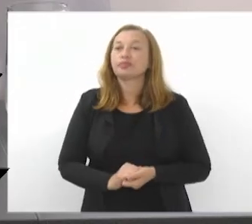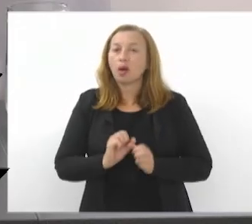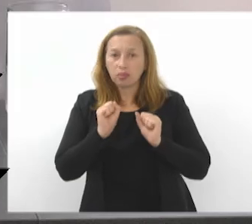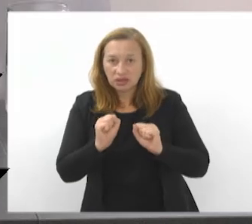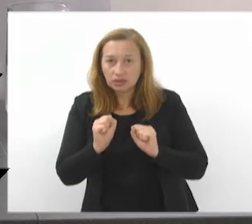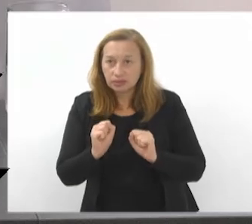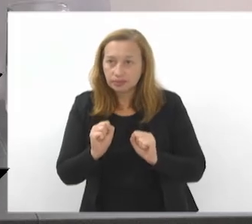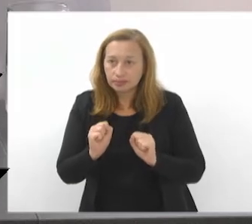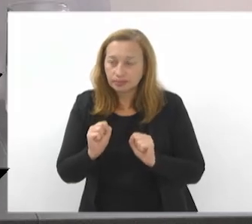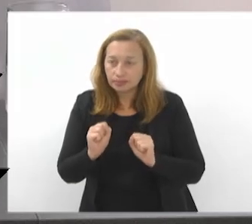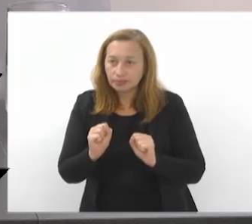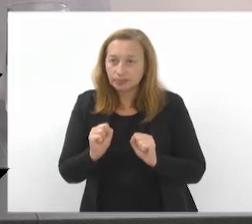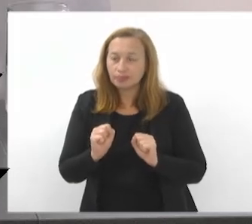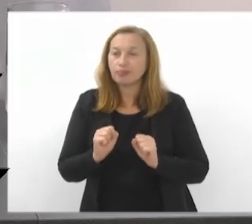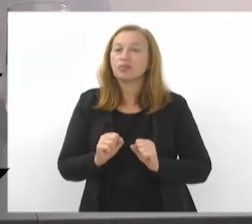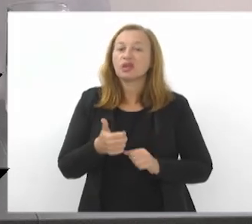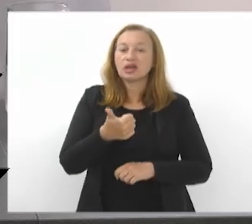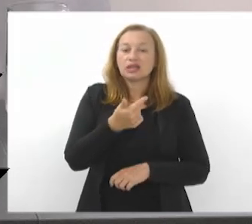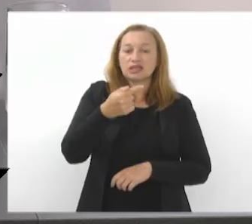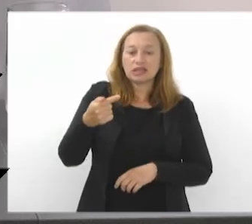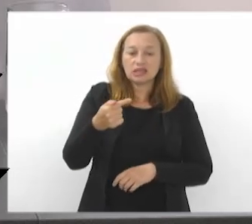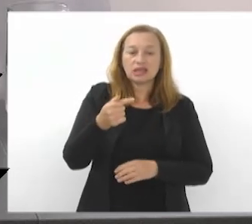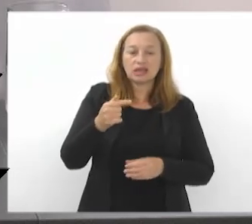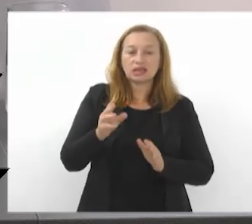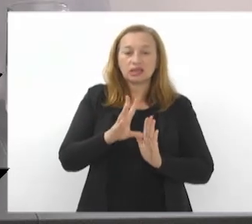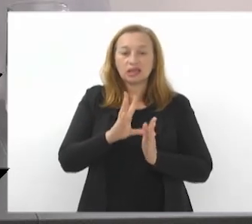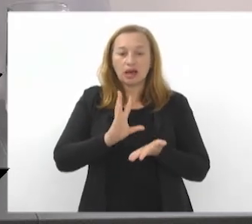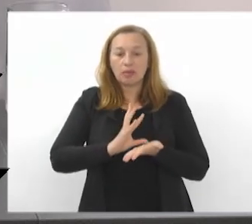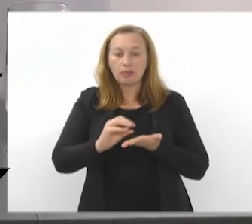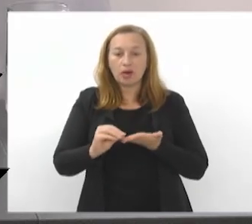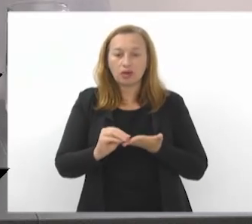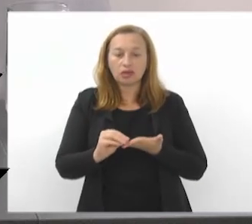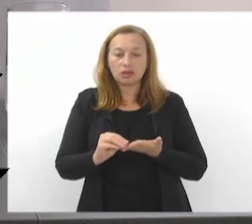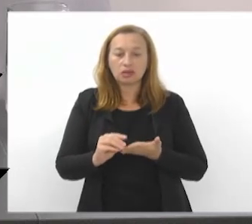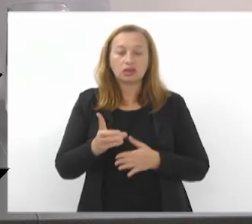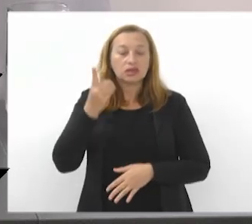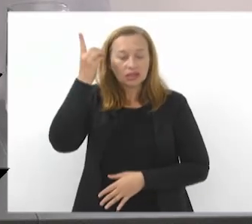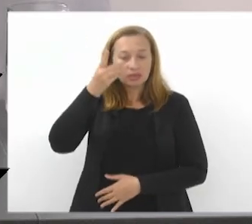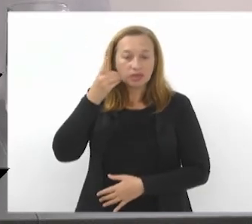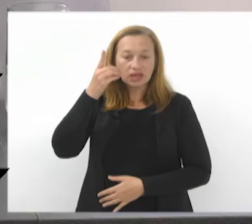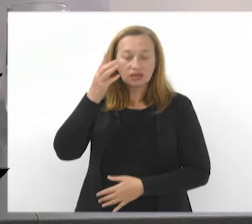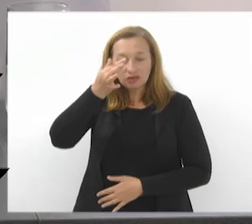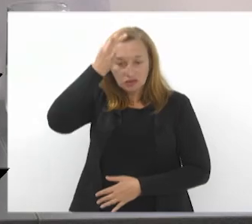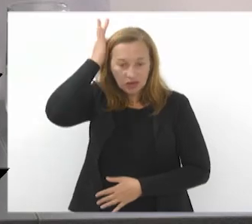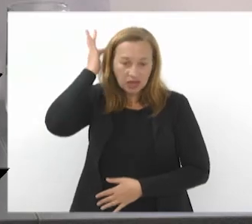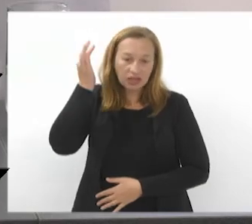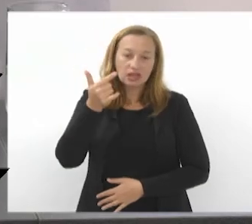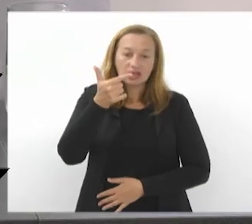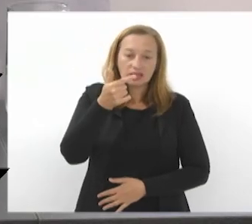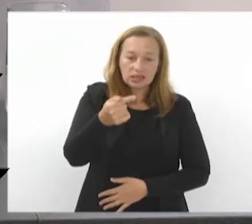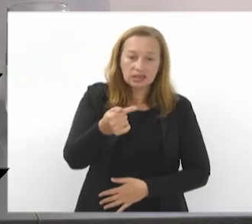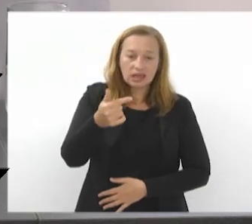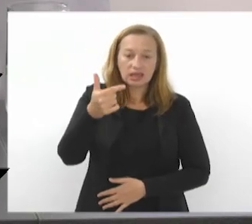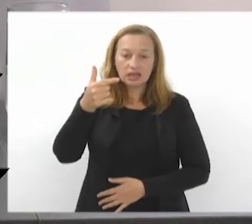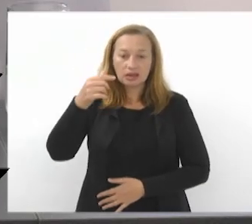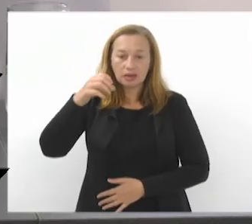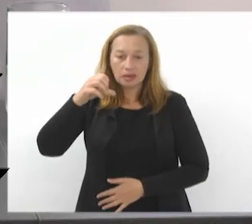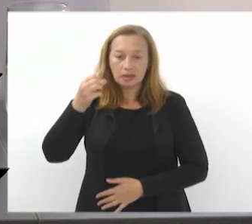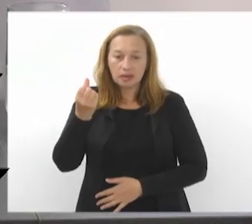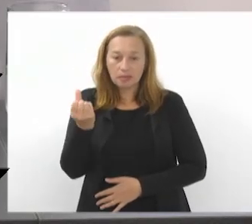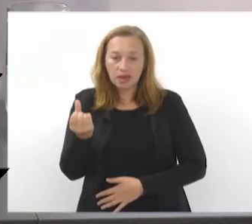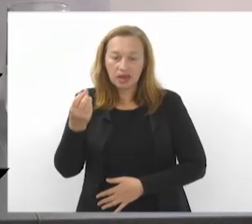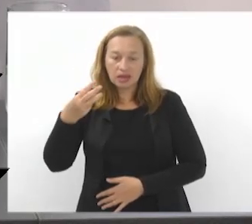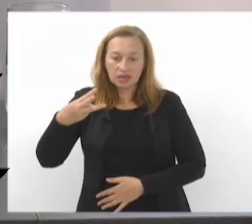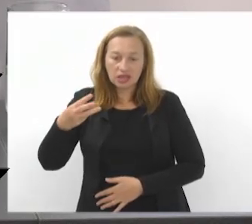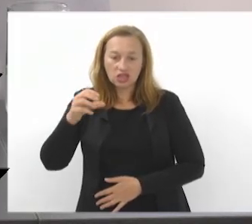ser? Sim. Então, 17 da pauta, projeto de relatoria, deputado Fred Pacheco. É o 763 de 23, de autoria do deputado